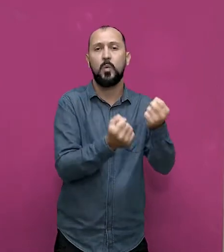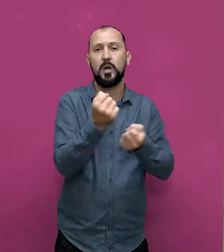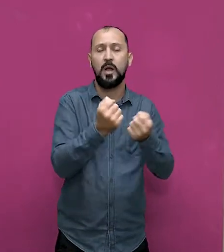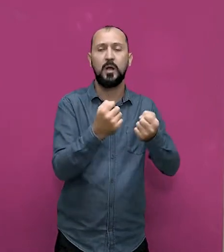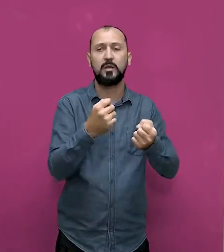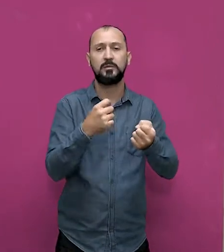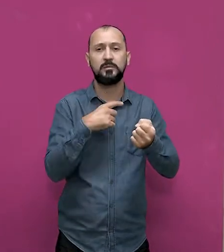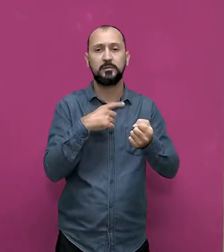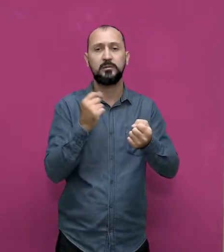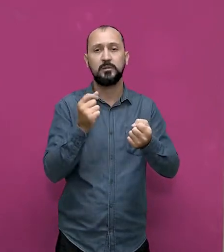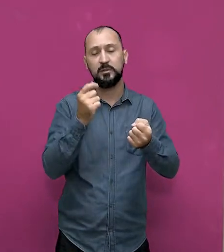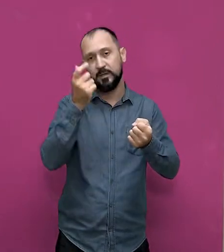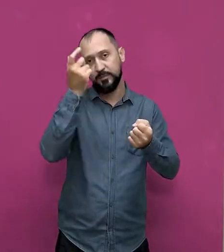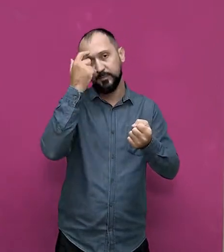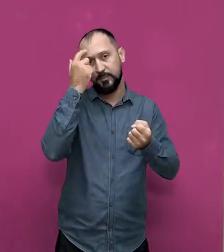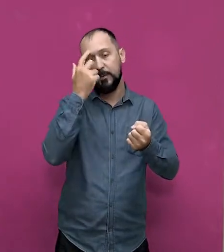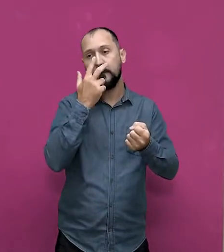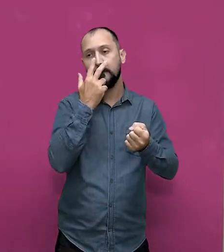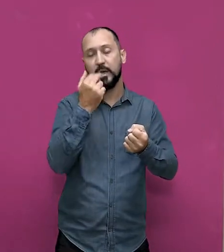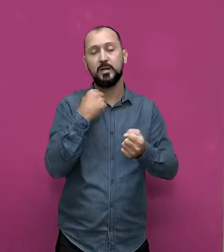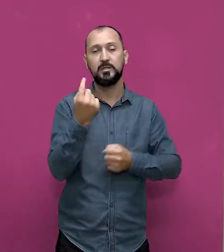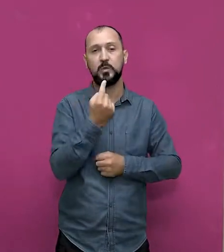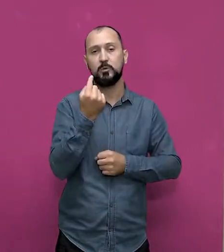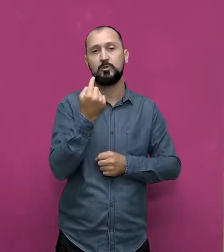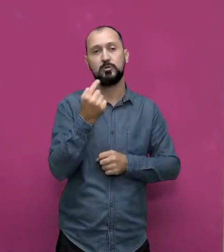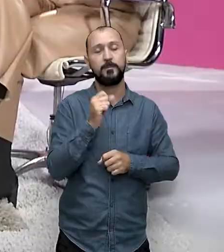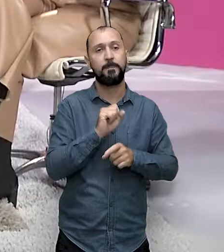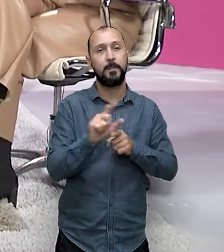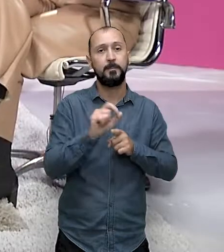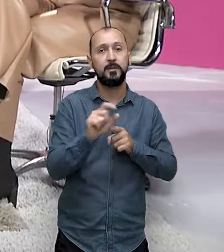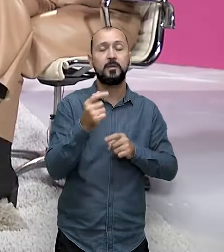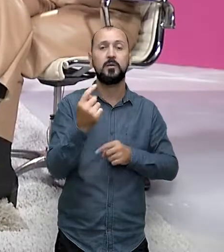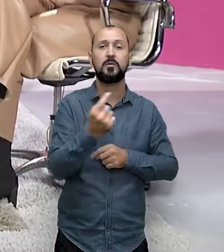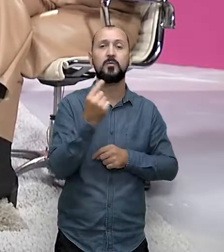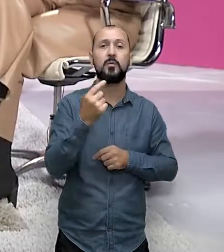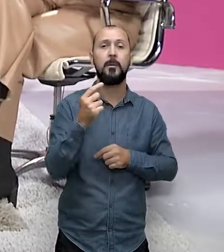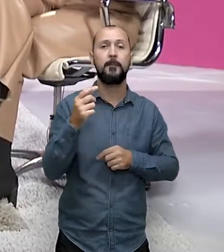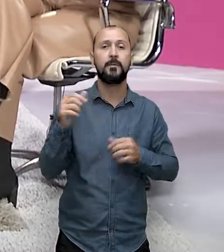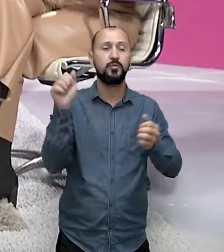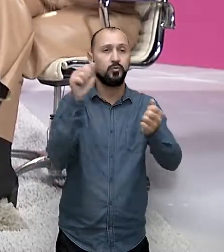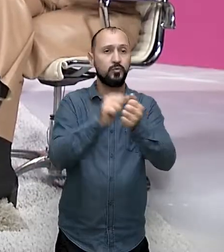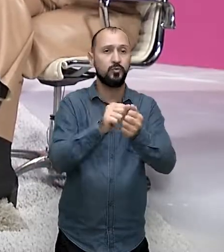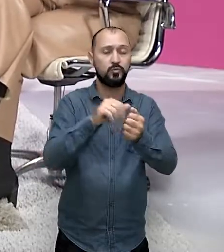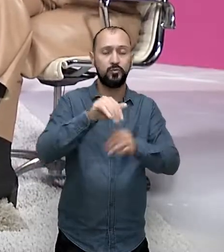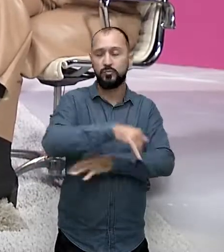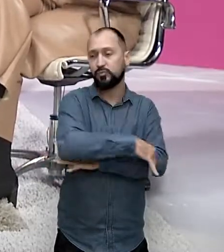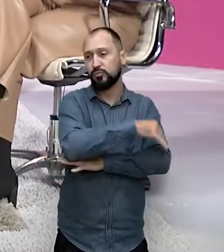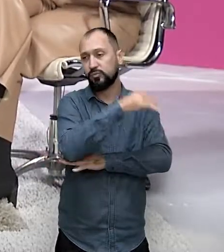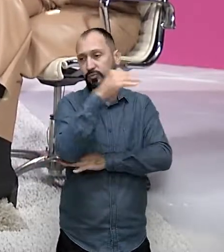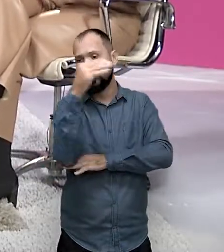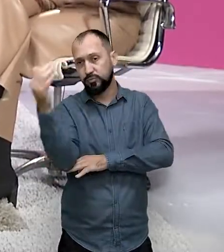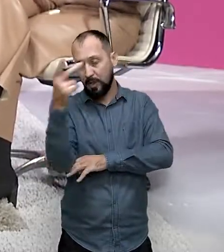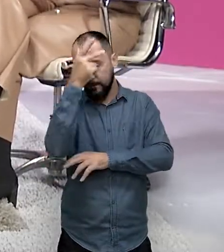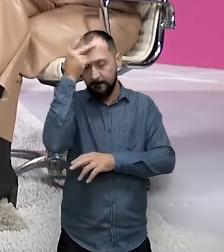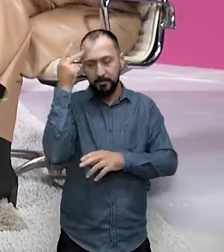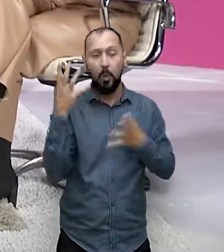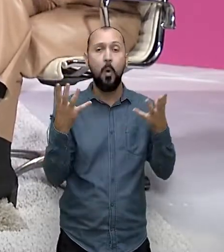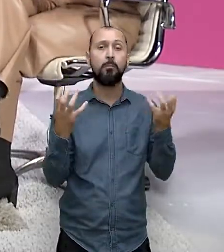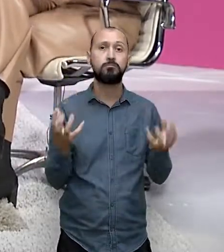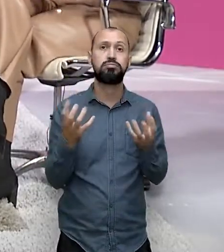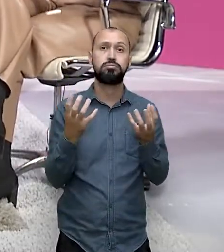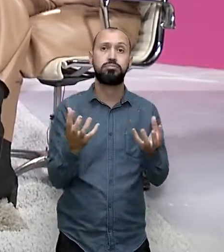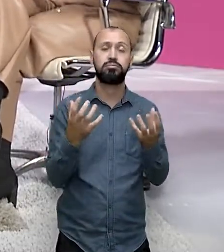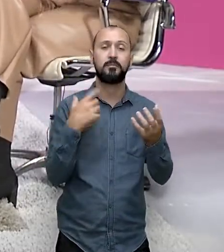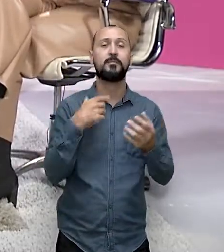um carro que tenha lógica de individual, mas ele está circulando com muitas pessoas ao longo do dia. Isso também já é